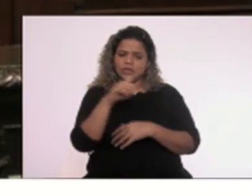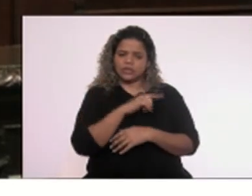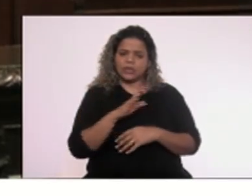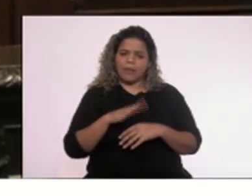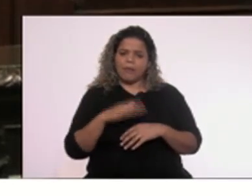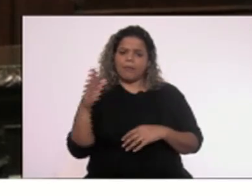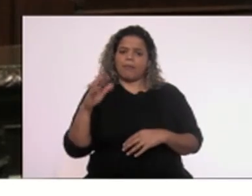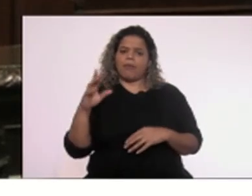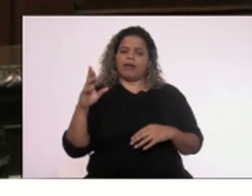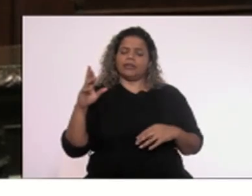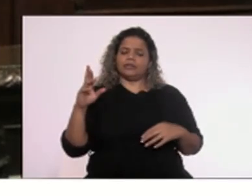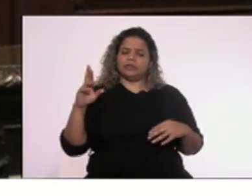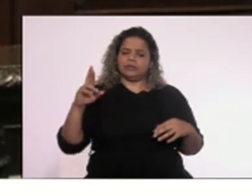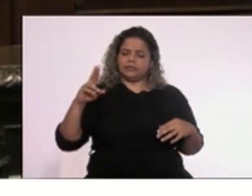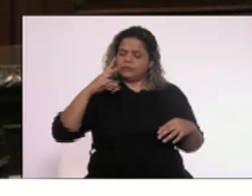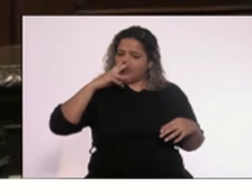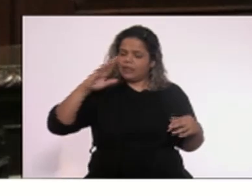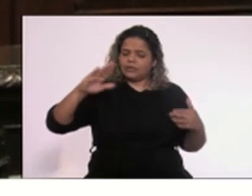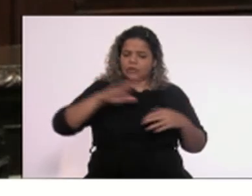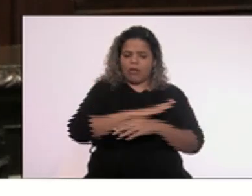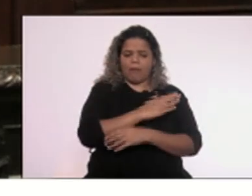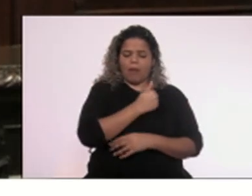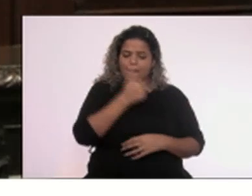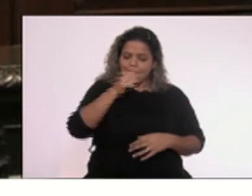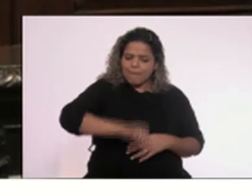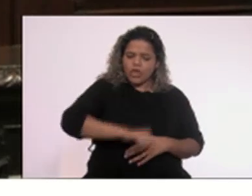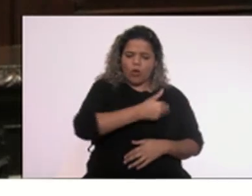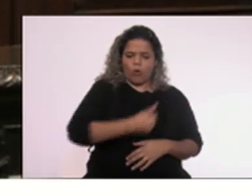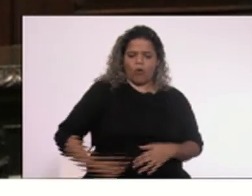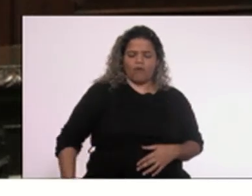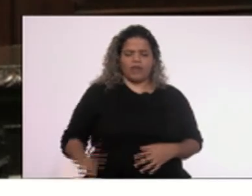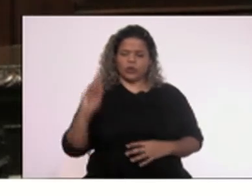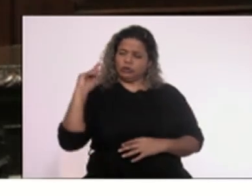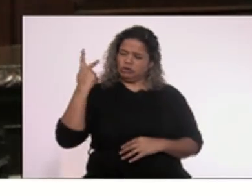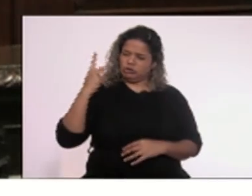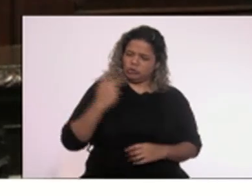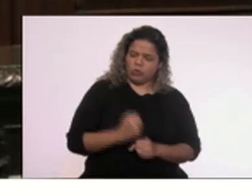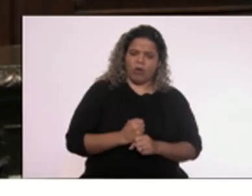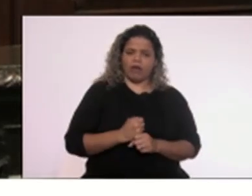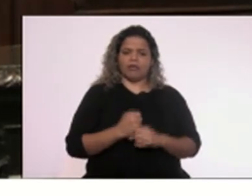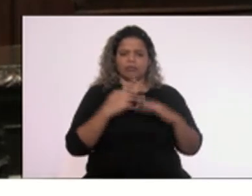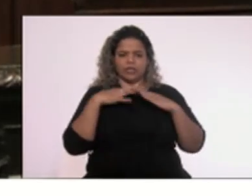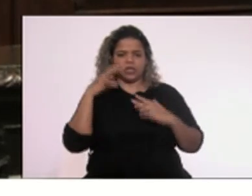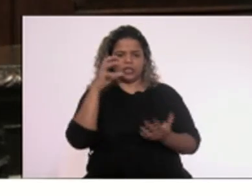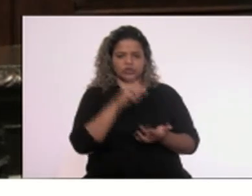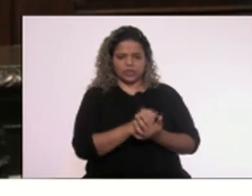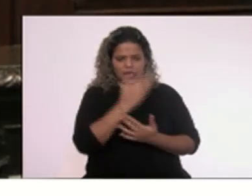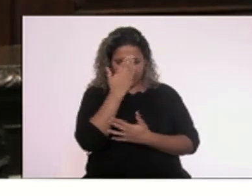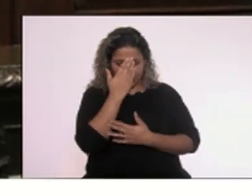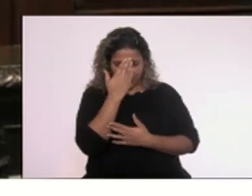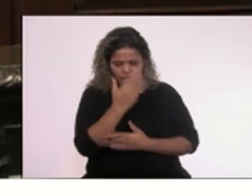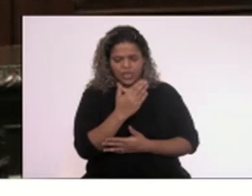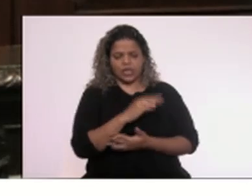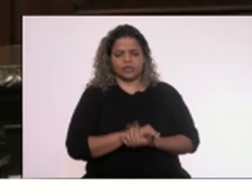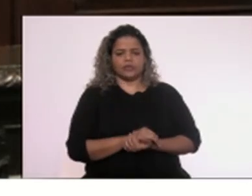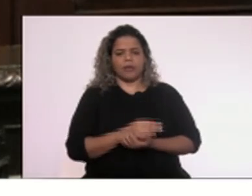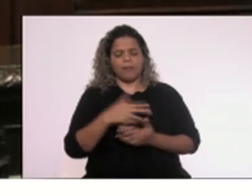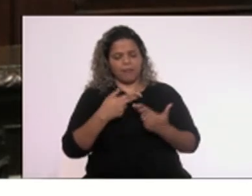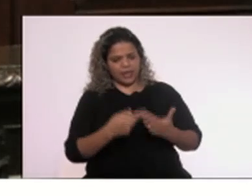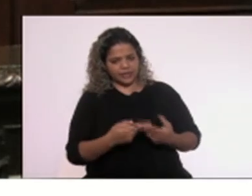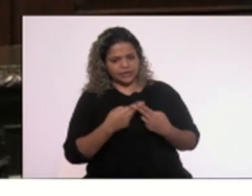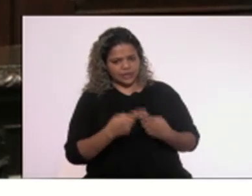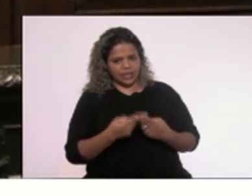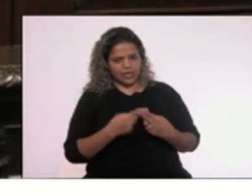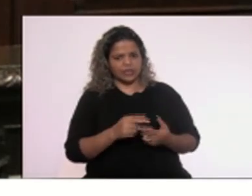dos mais desastrosos governos da história da República. Portanto, faço aqui esse registro e agradeço a Vossa Excelência pela